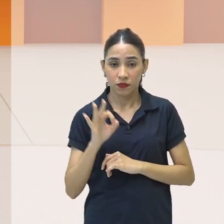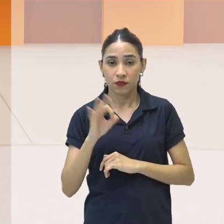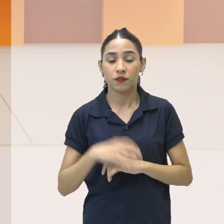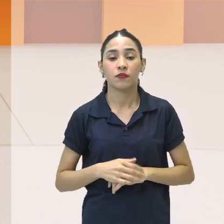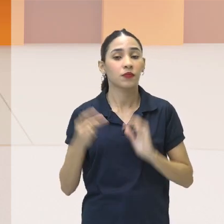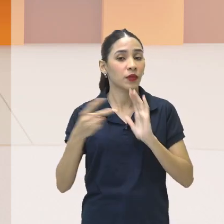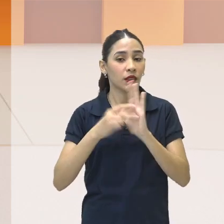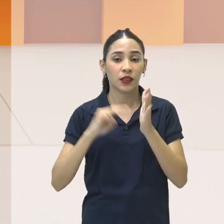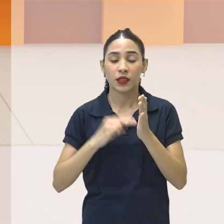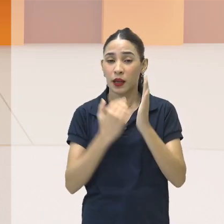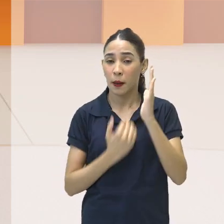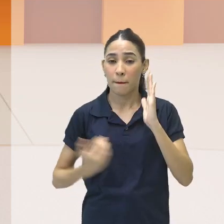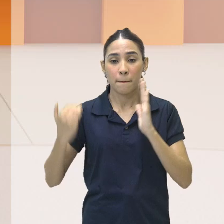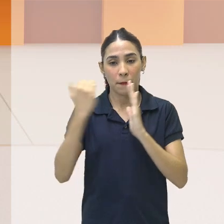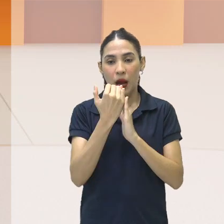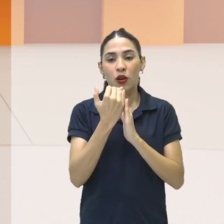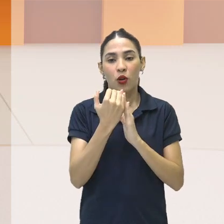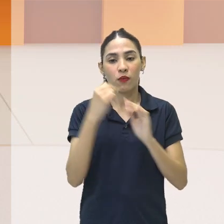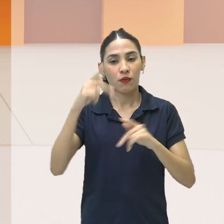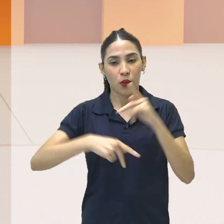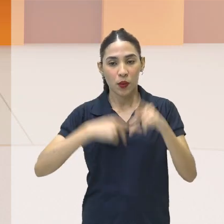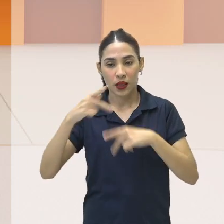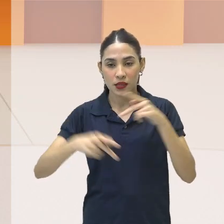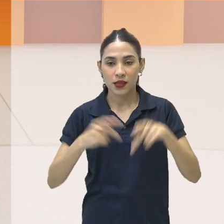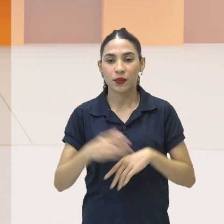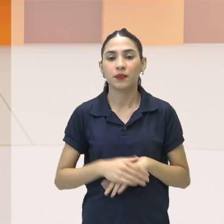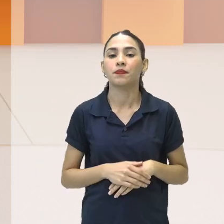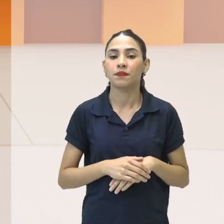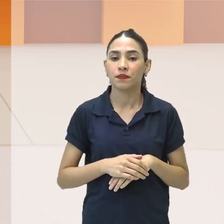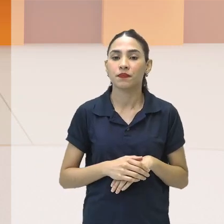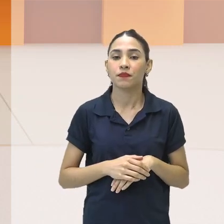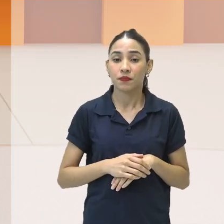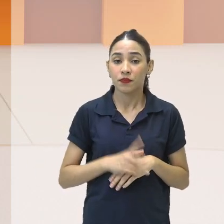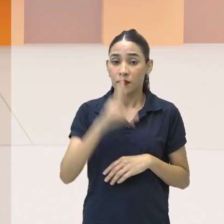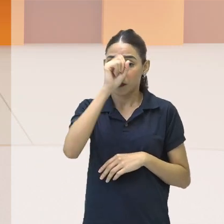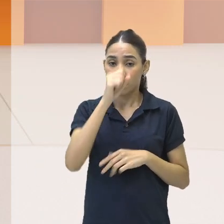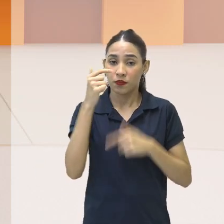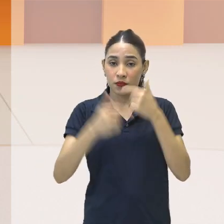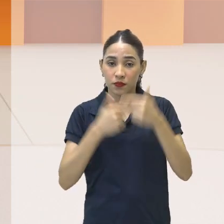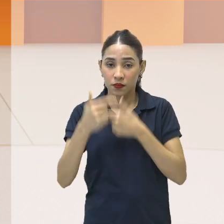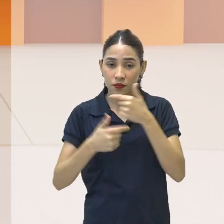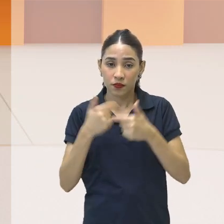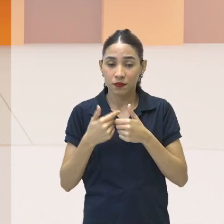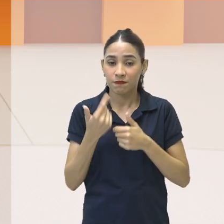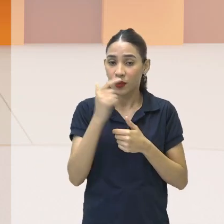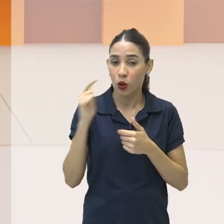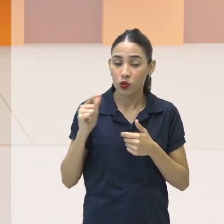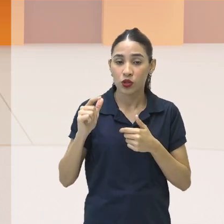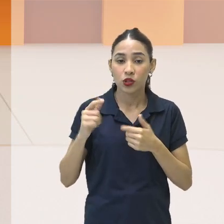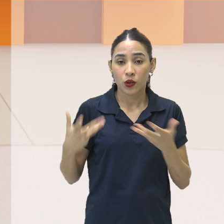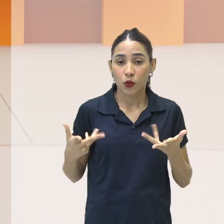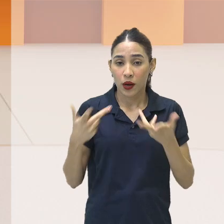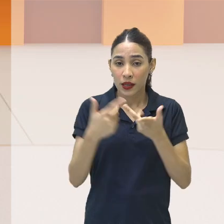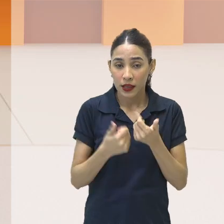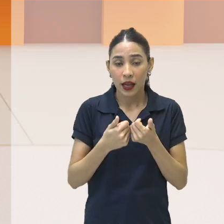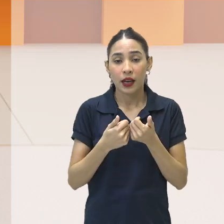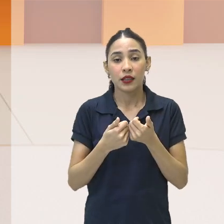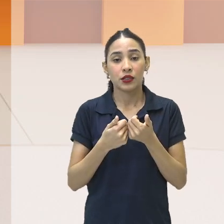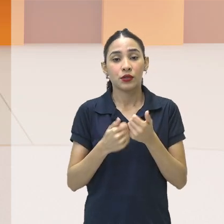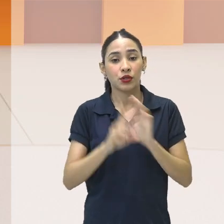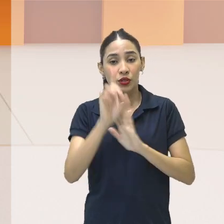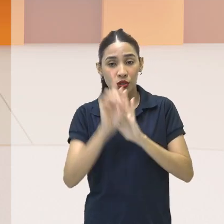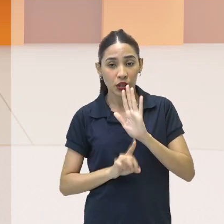53,8%, ou seja, mais da metade da população, da força de trabalho atuando sem os benefícios e proteções